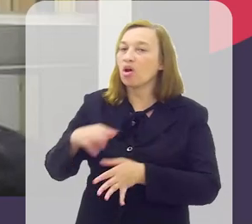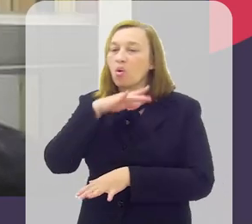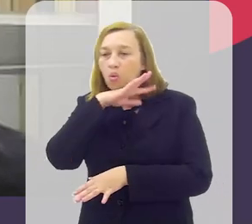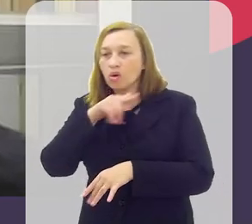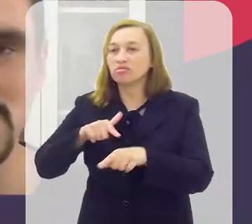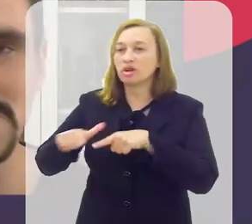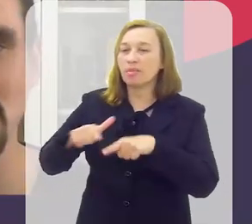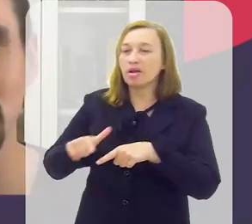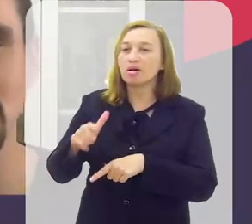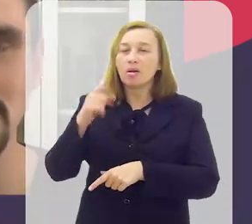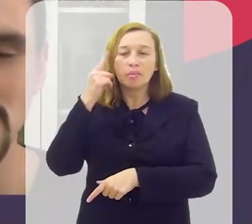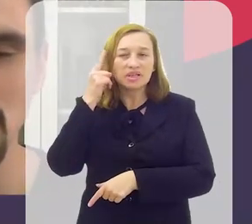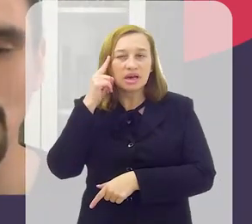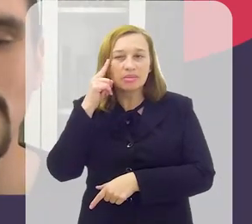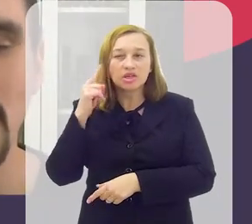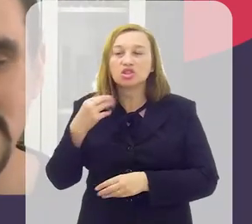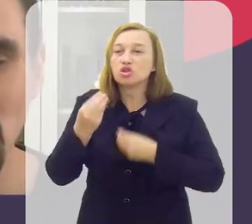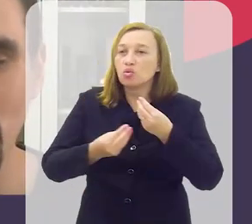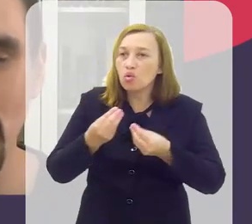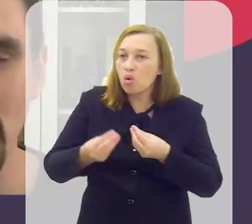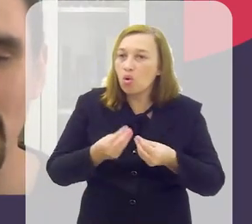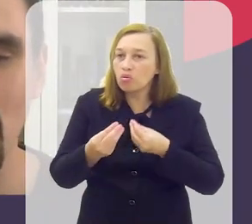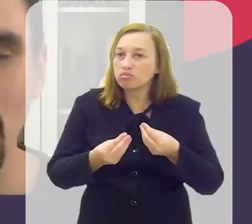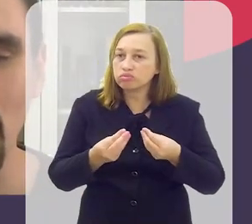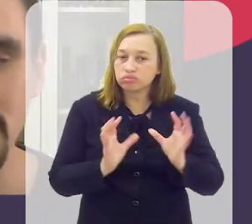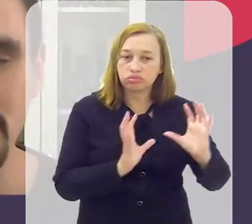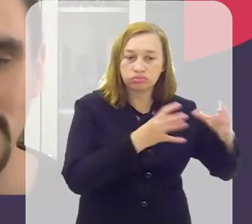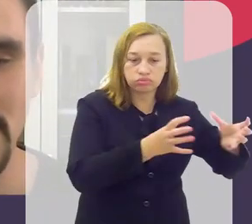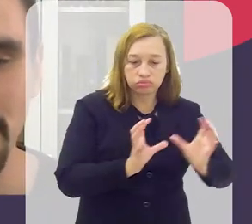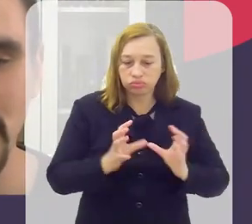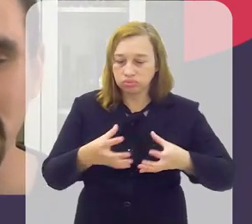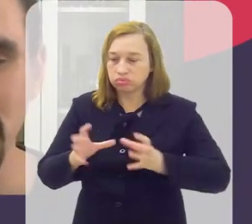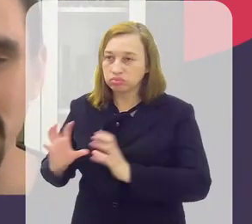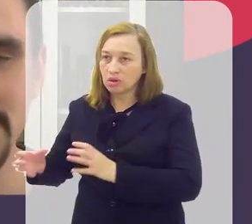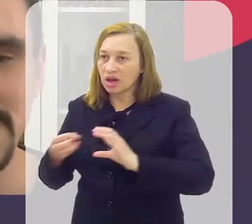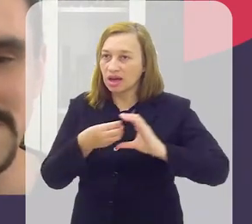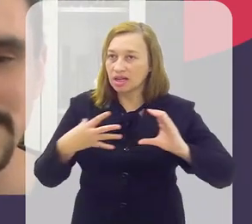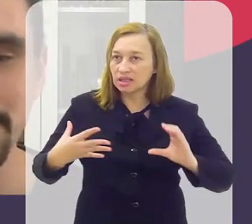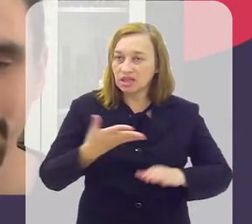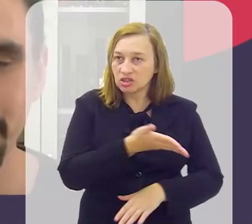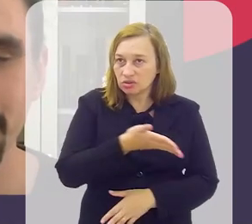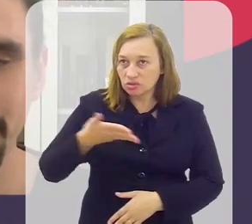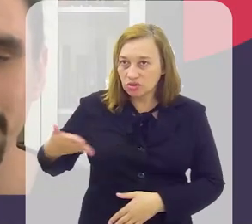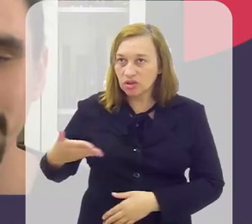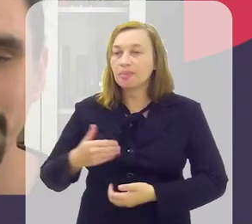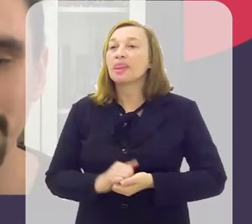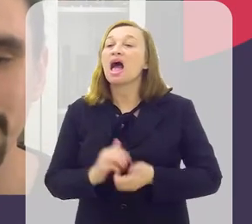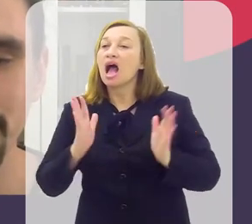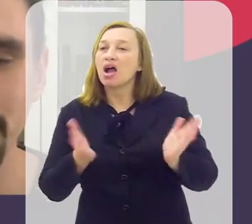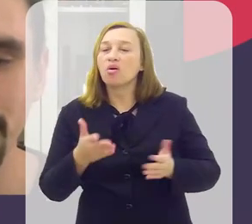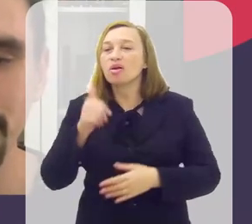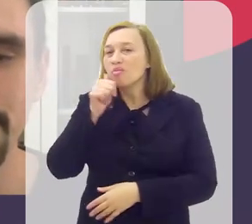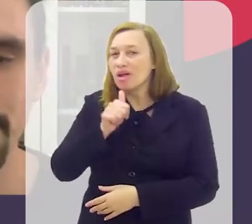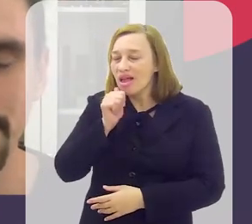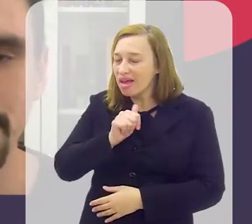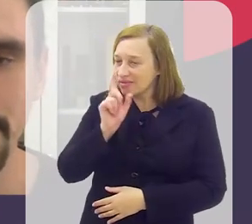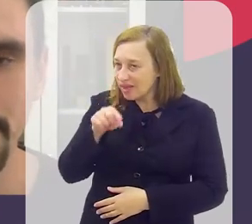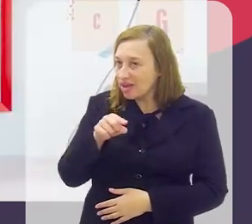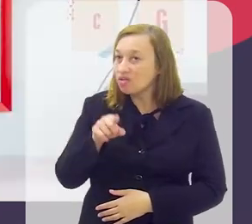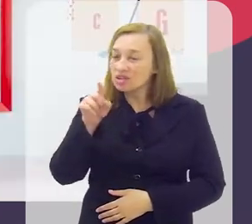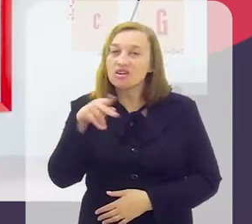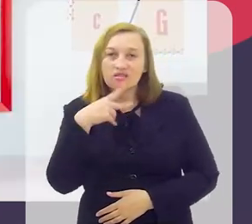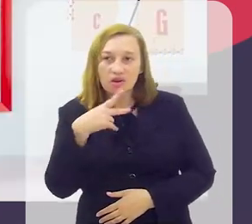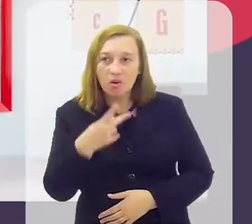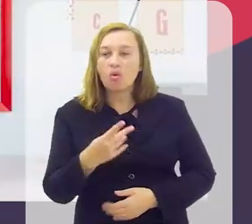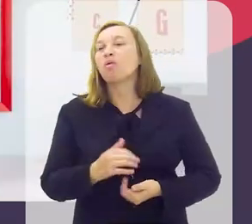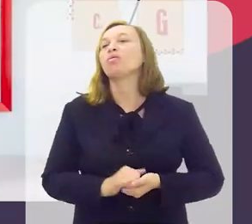só para a gente ter um pouquinho de noção de como esse grupo era composto, né, na época da minha pesquisa. Sim. E falando agora das mulheres, né?